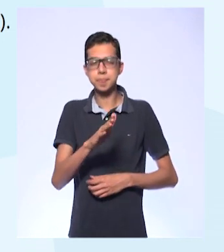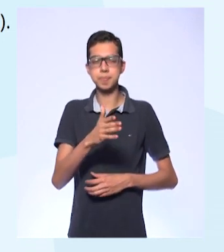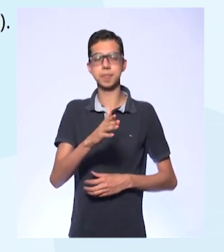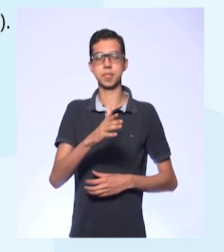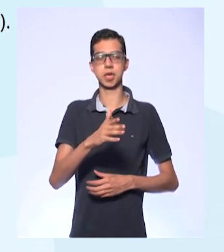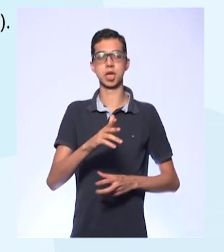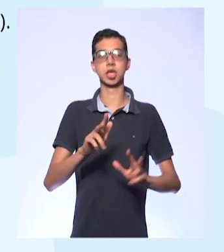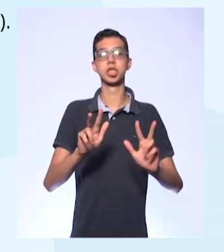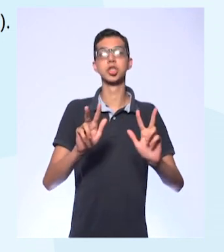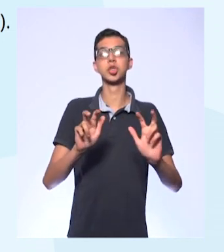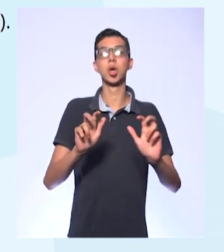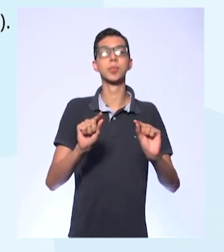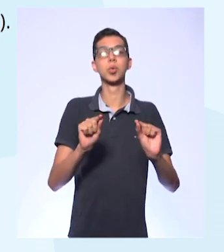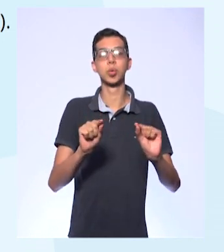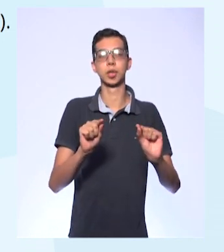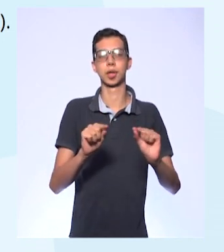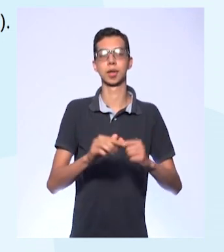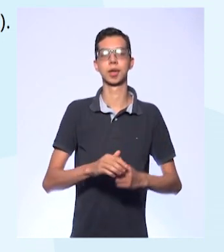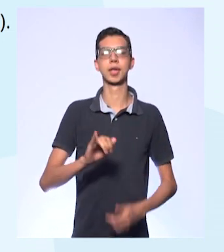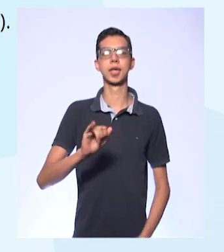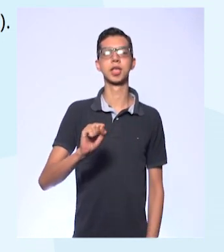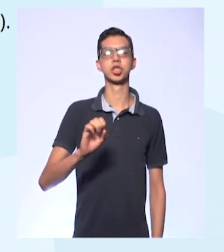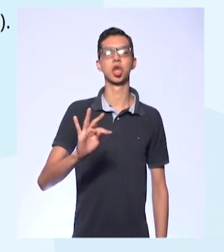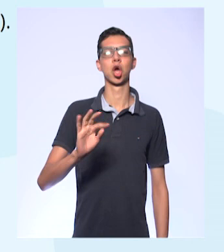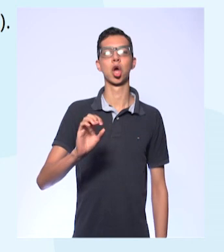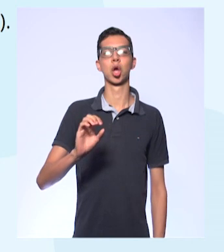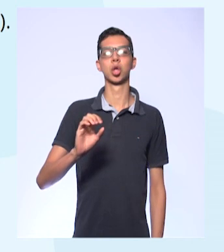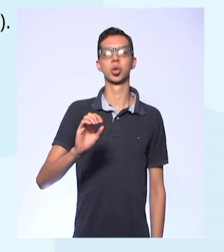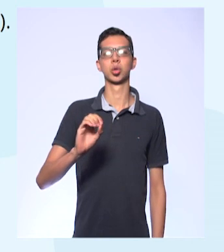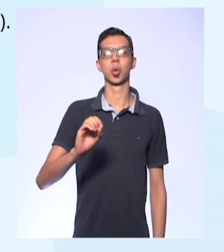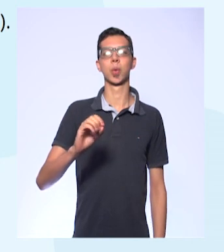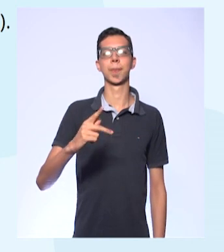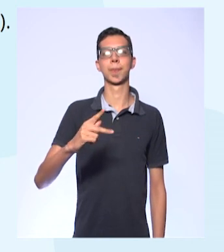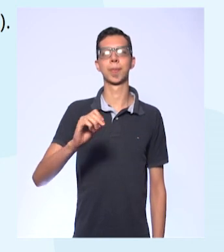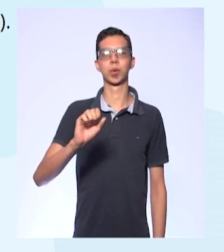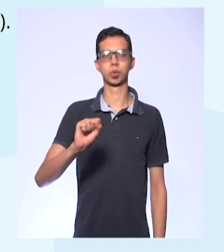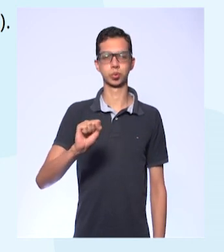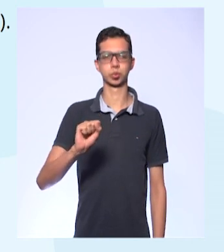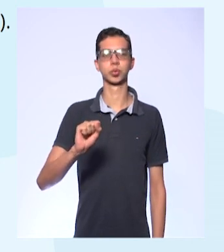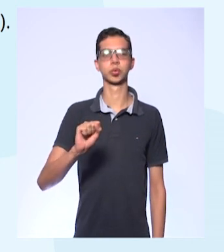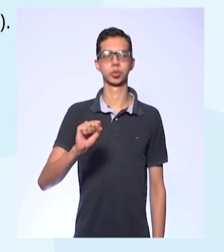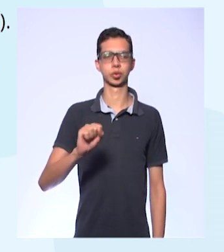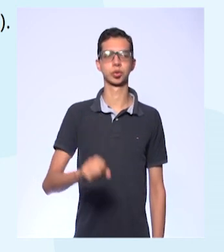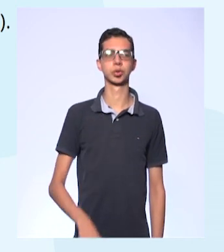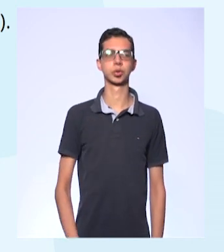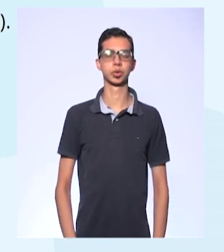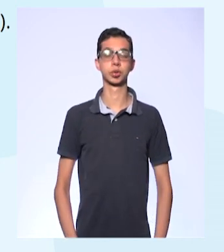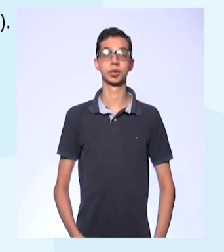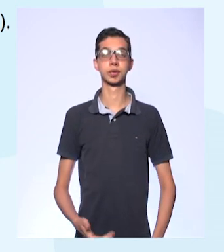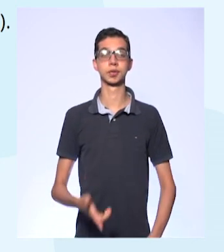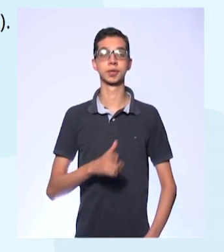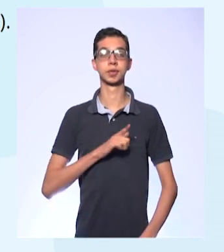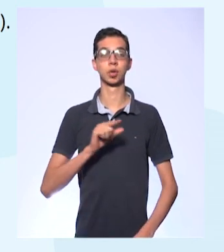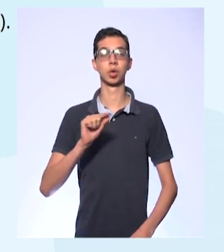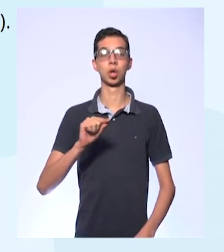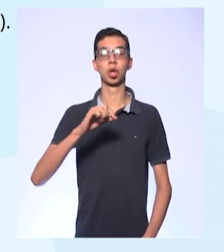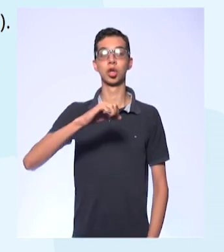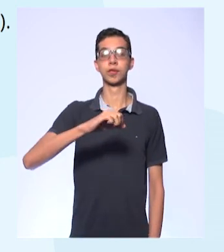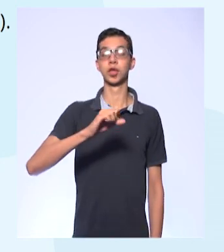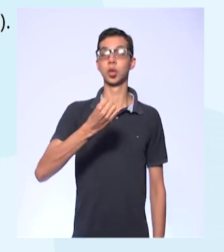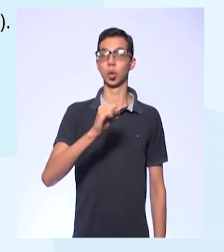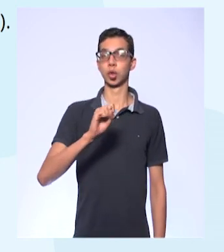13. Então, eu tenho lá 12, o carbono 12 vezes a sua frequência, no caso, que é